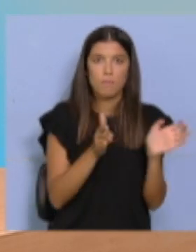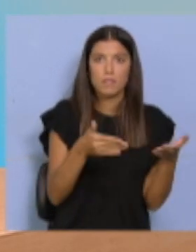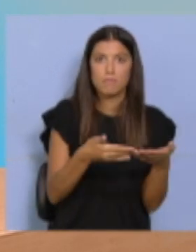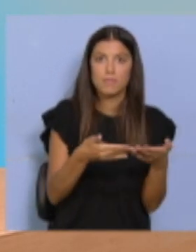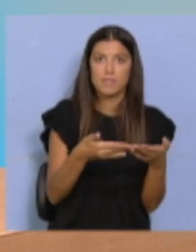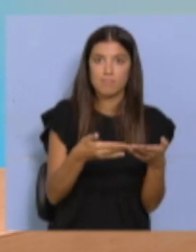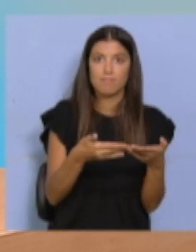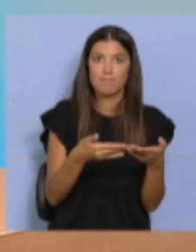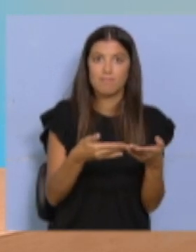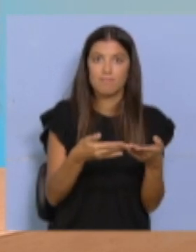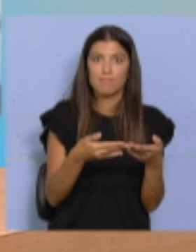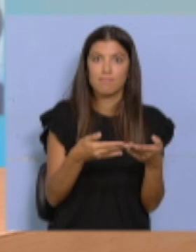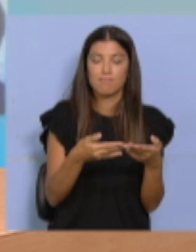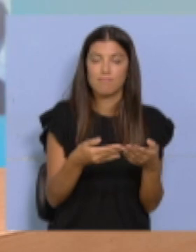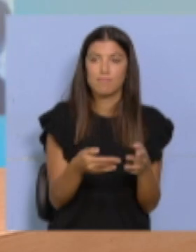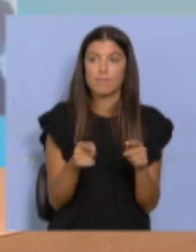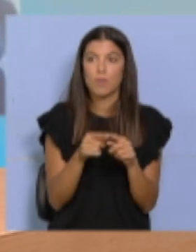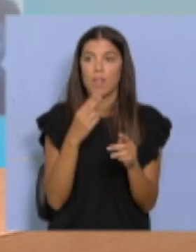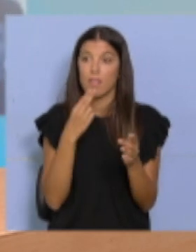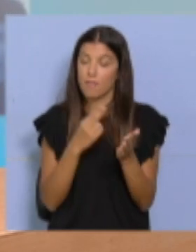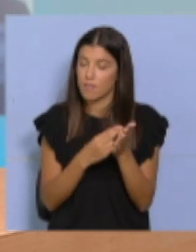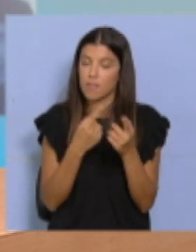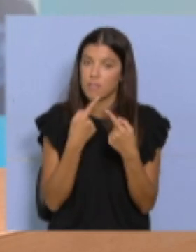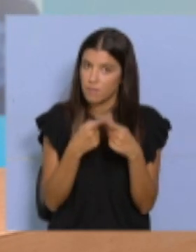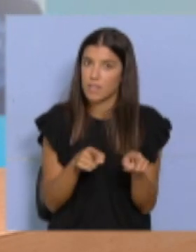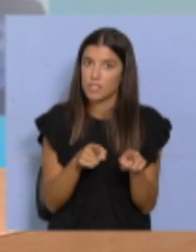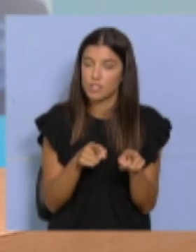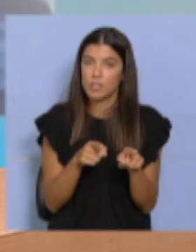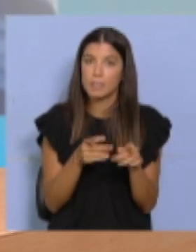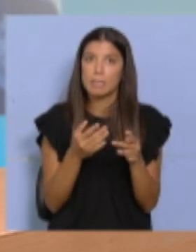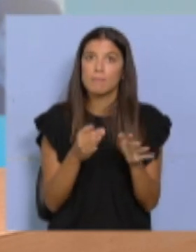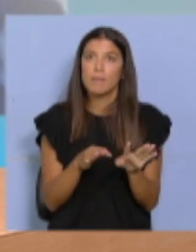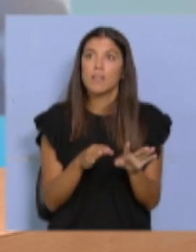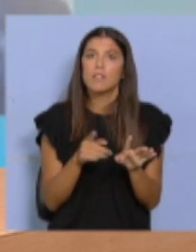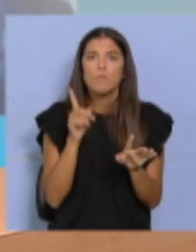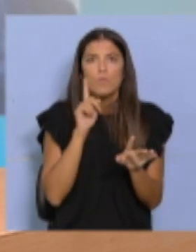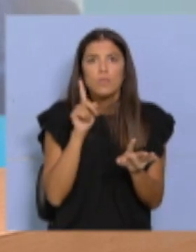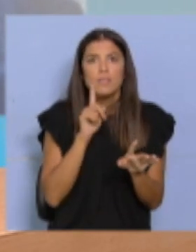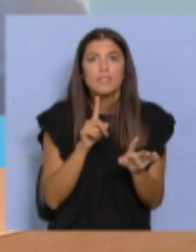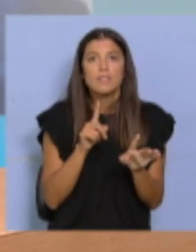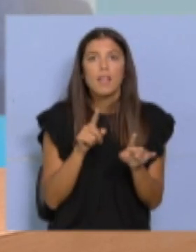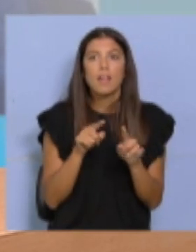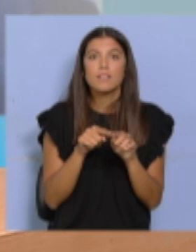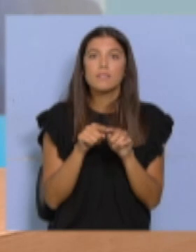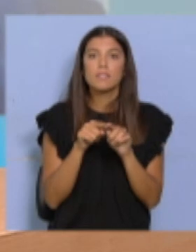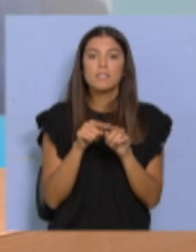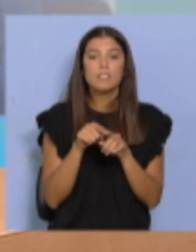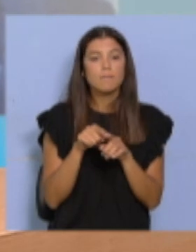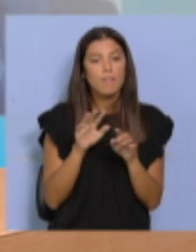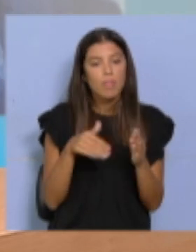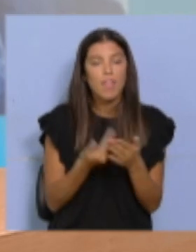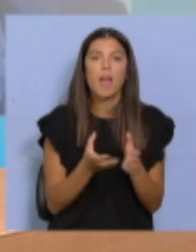que isso será importante. É verdade que são realidades distantes, mas acho que era importante trazer para as nossas comunidades realidades